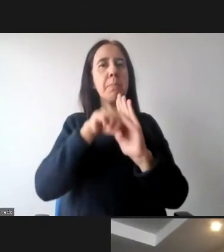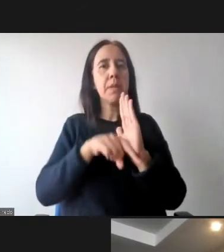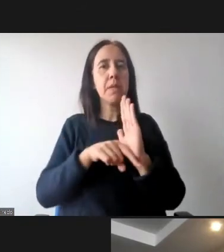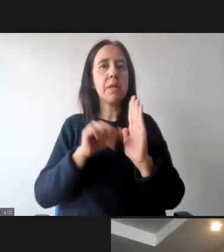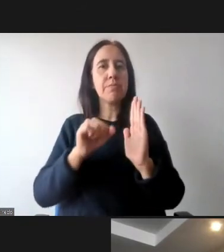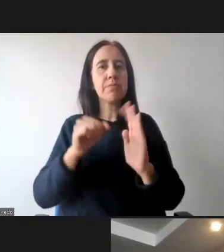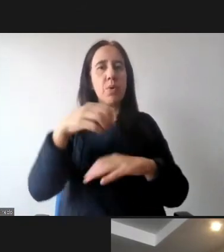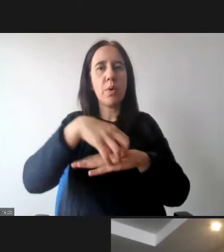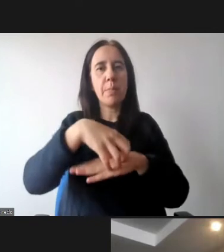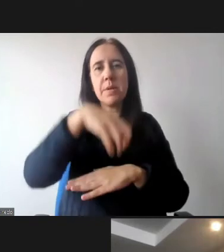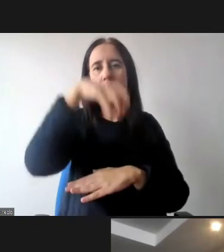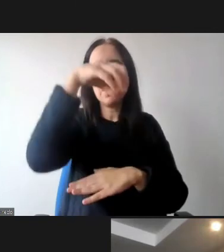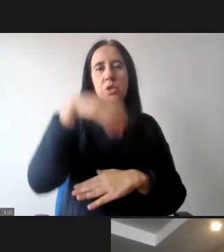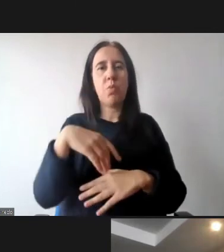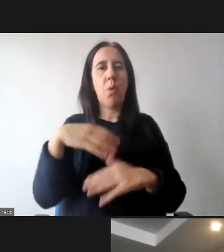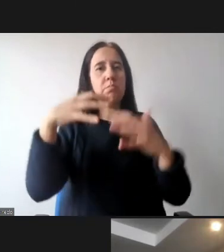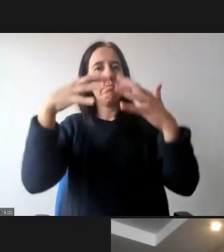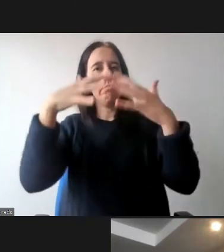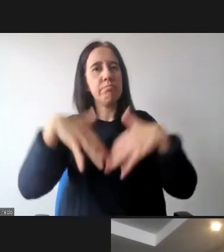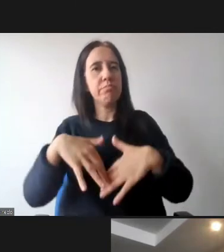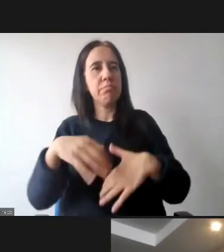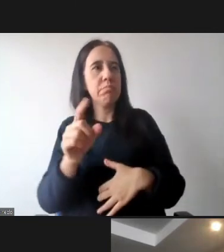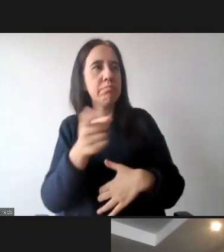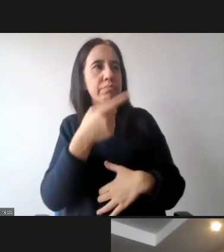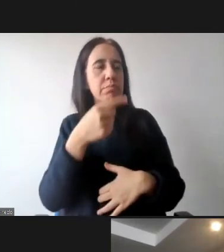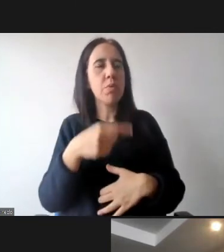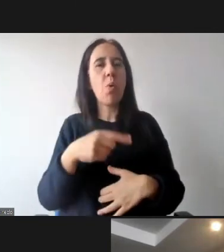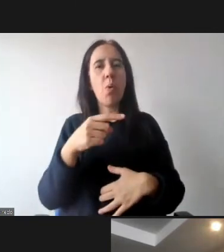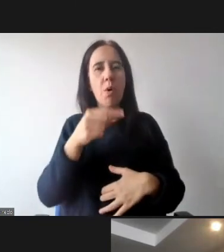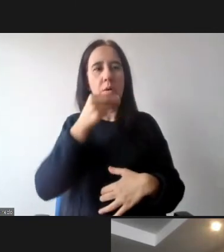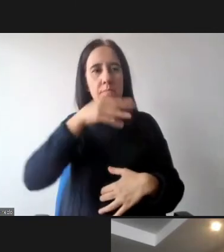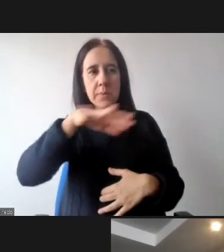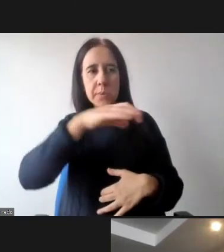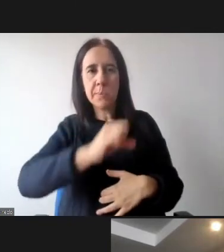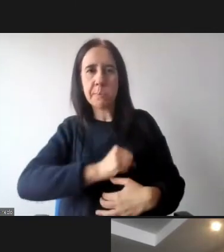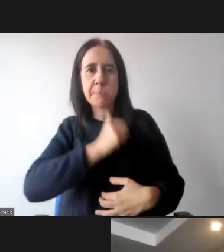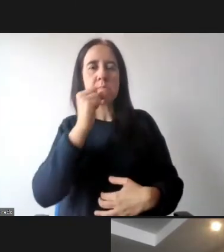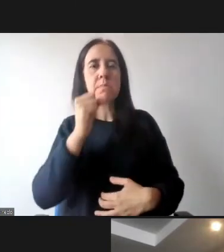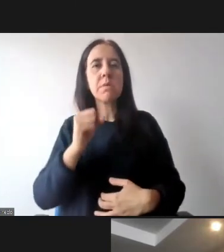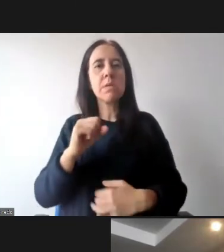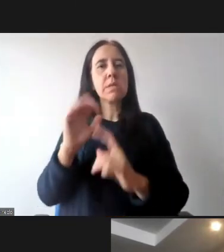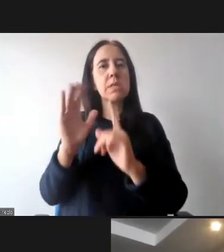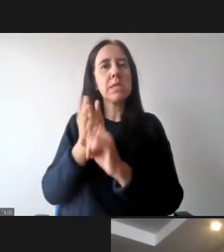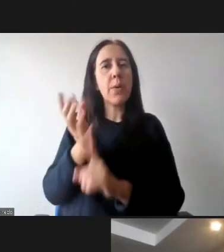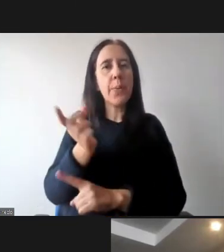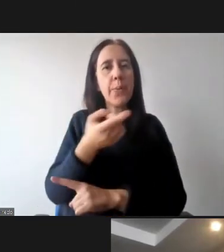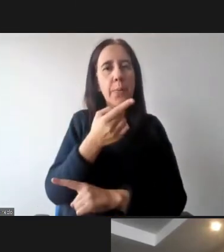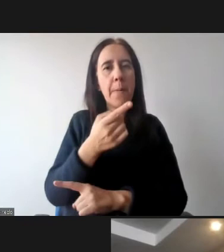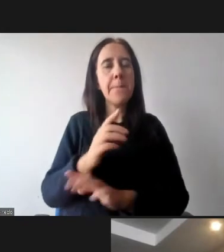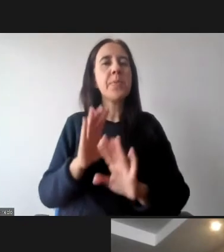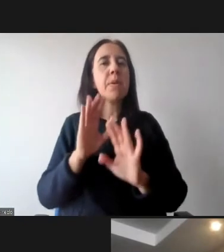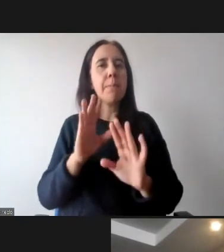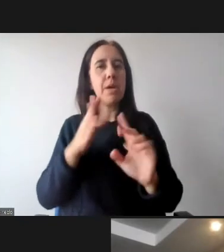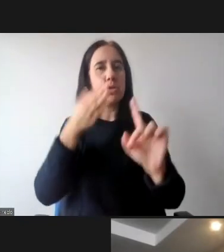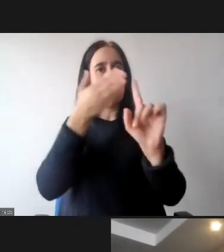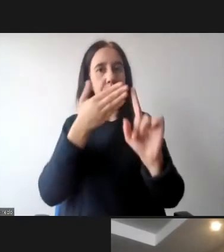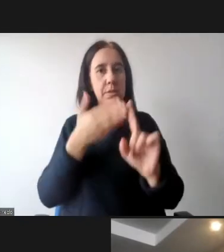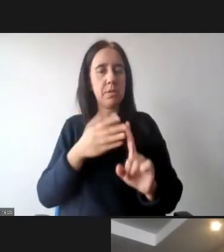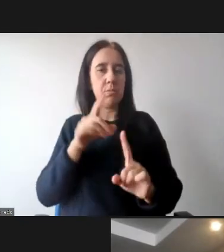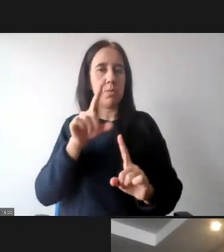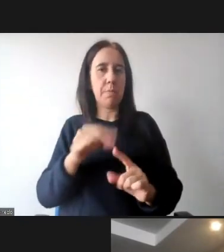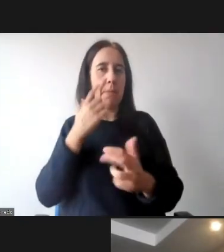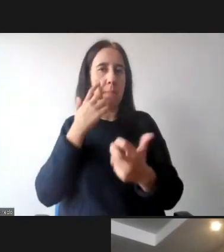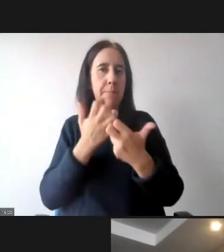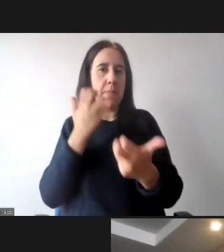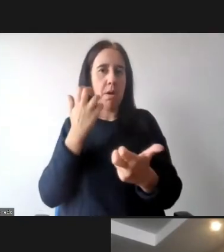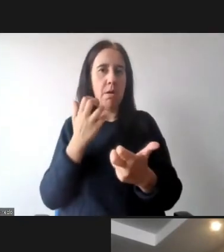urbanismo, ordens de demolição, ou então expropriações, imposição de sanções, mas este princípio é também relevante na